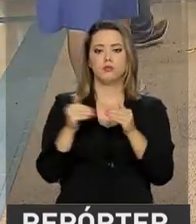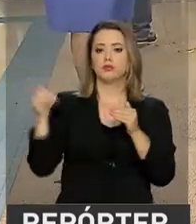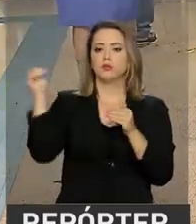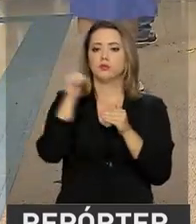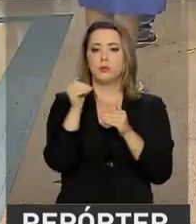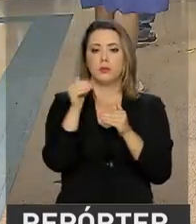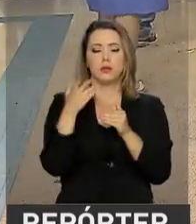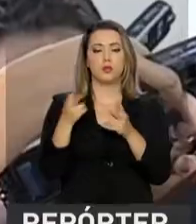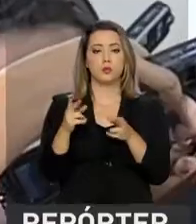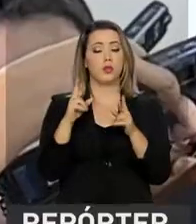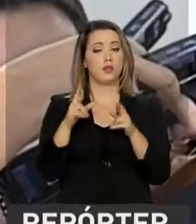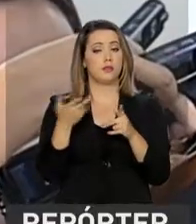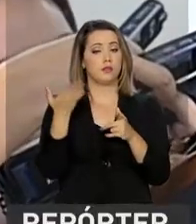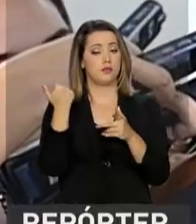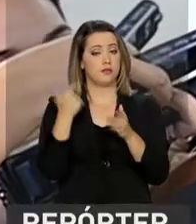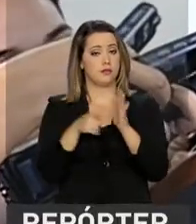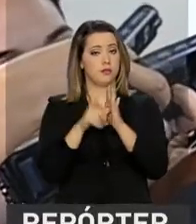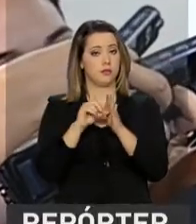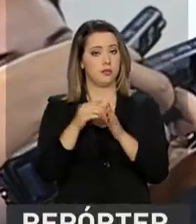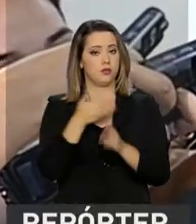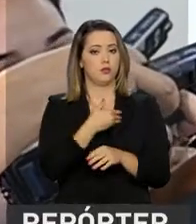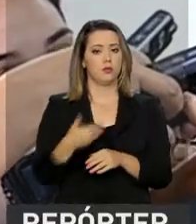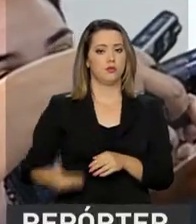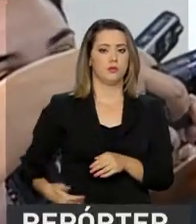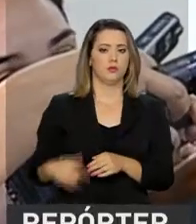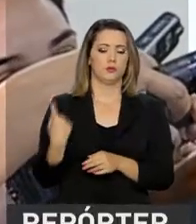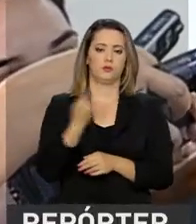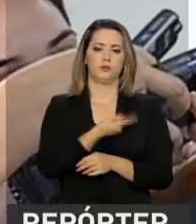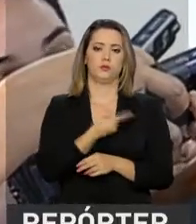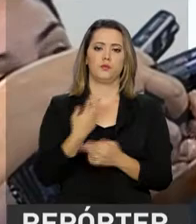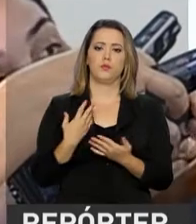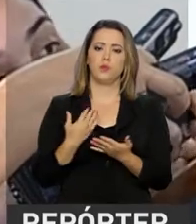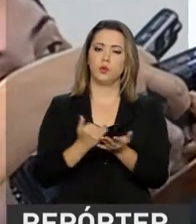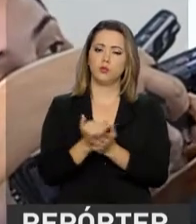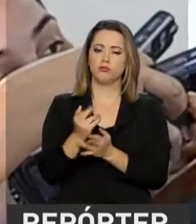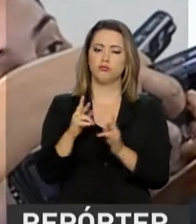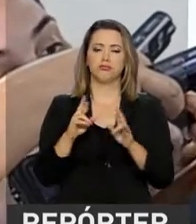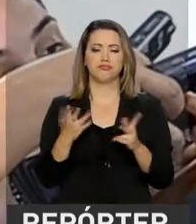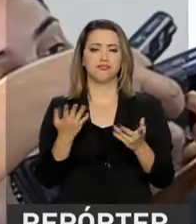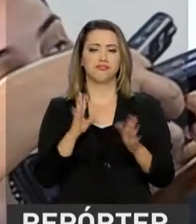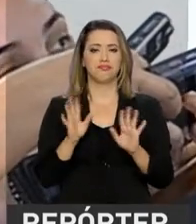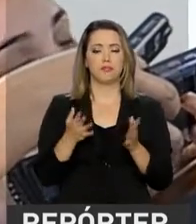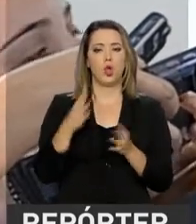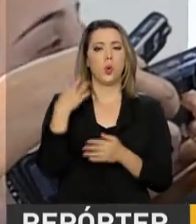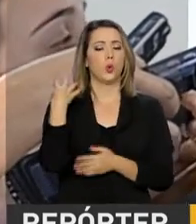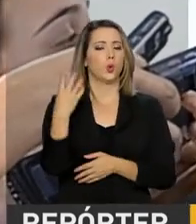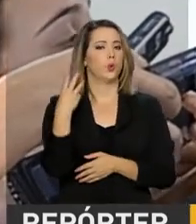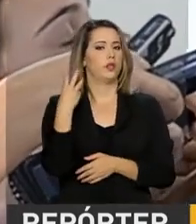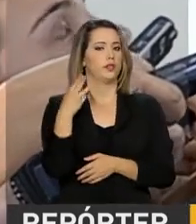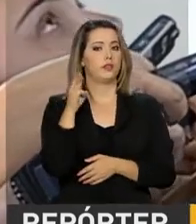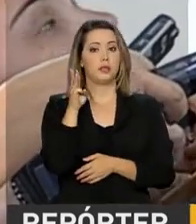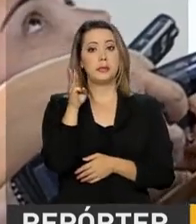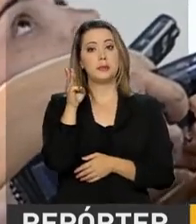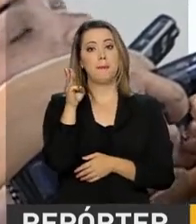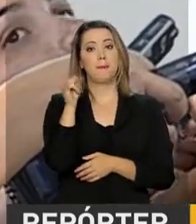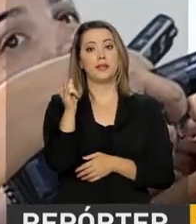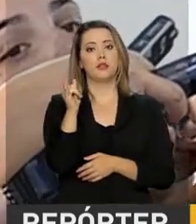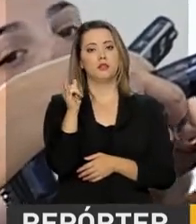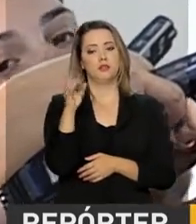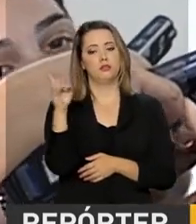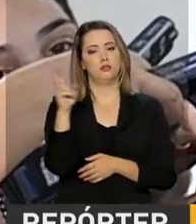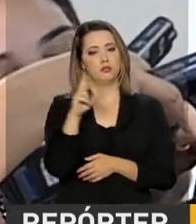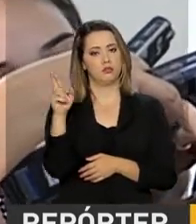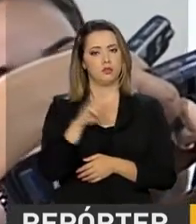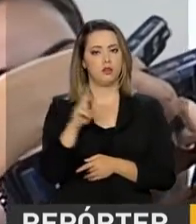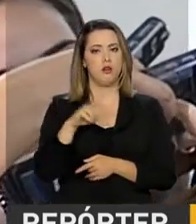pelo governo inicialmente se nossa previsão era de um universo de 43 bilhões de reais e